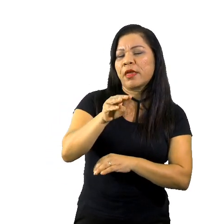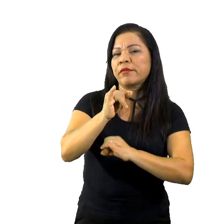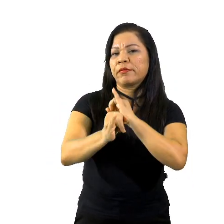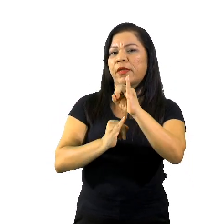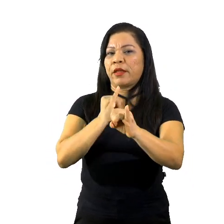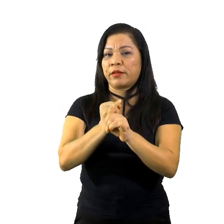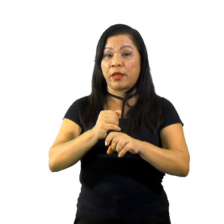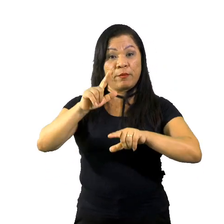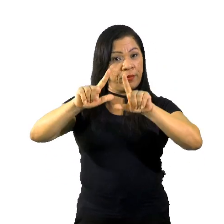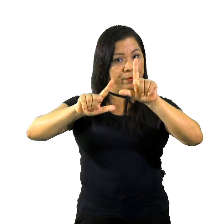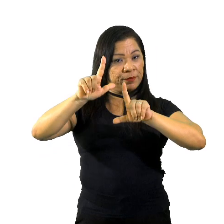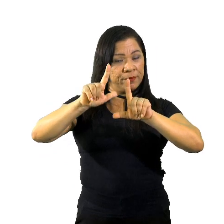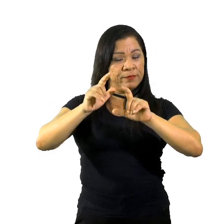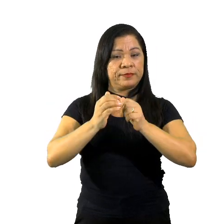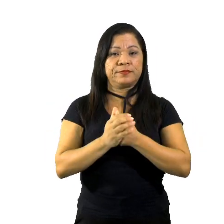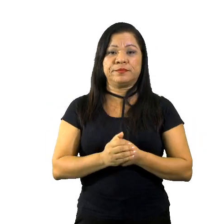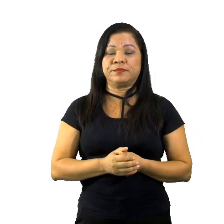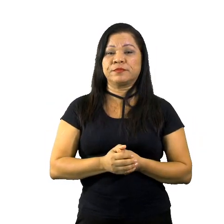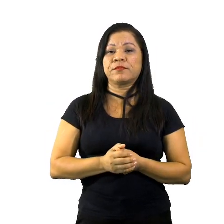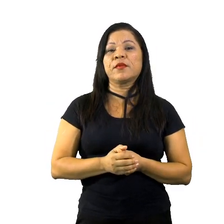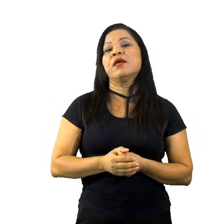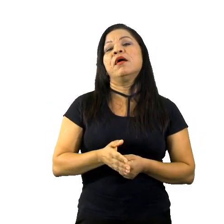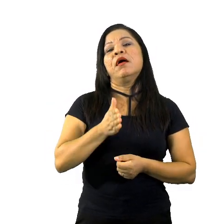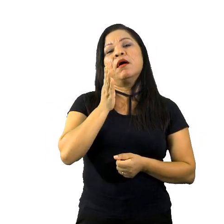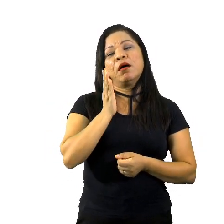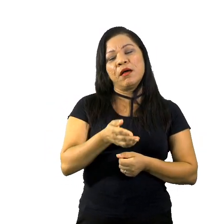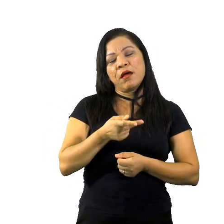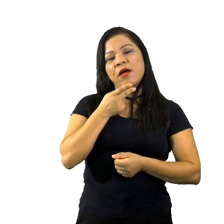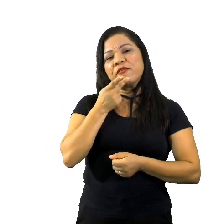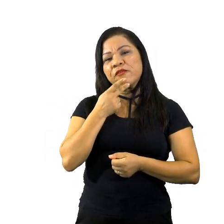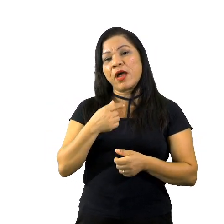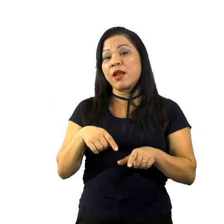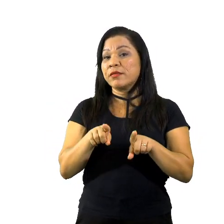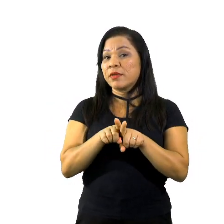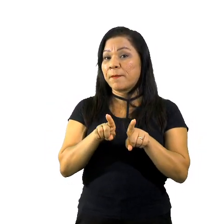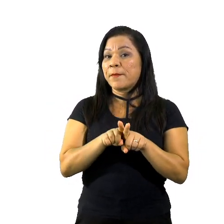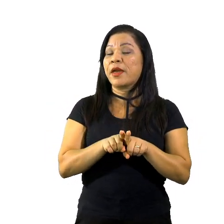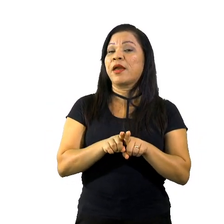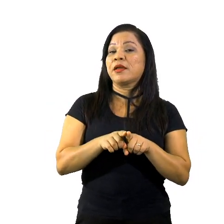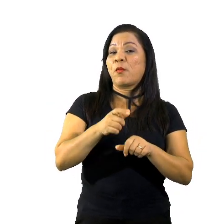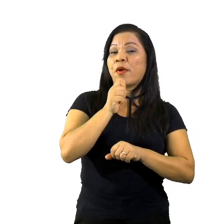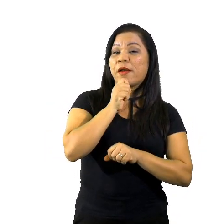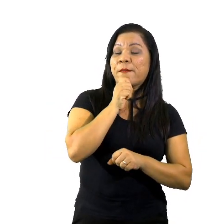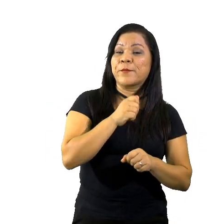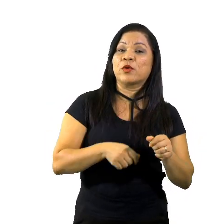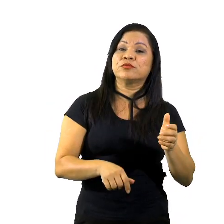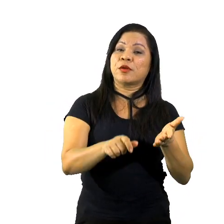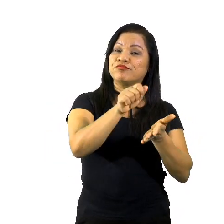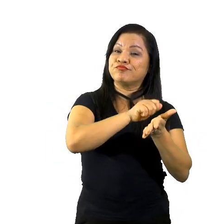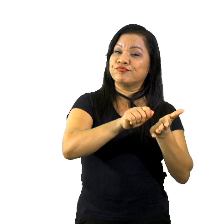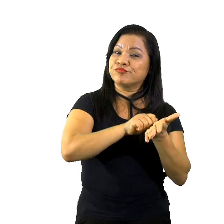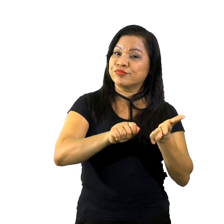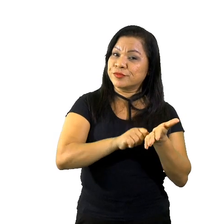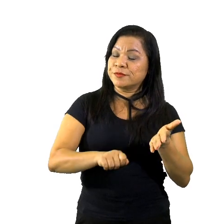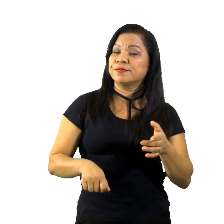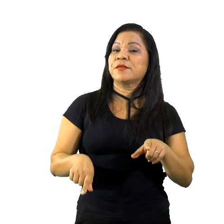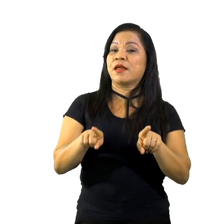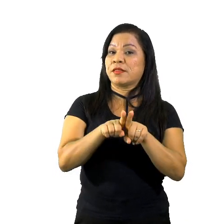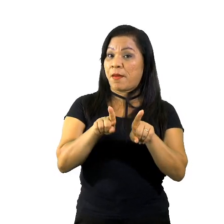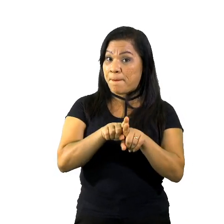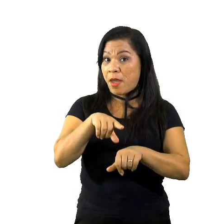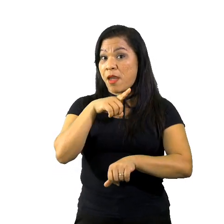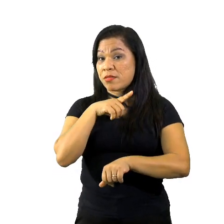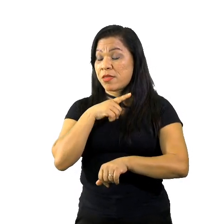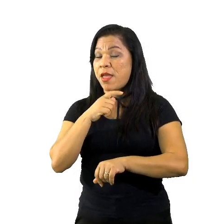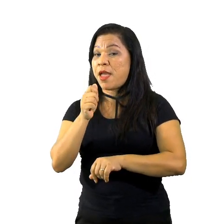Eu disse antes somente sobre a reportagem escrita, mas nós sabemos que existe a reportagem oral,